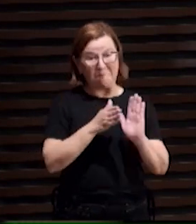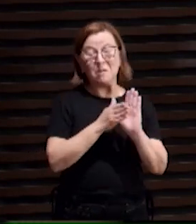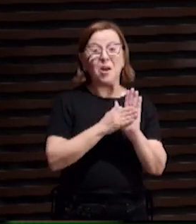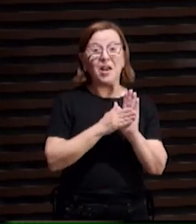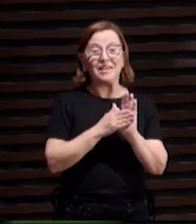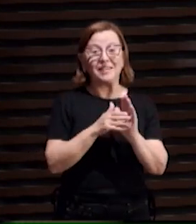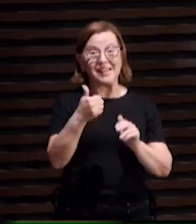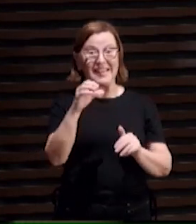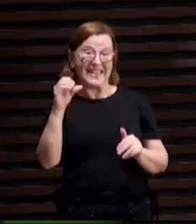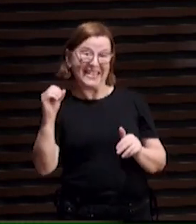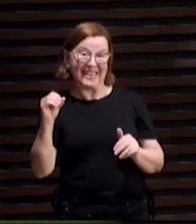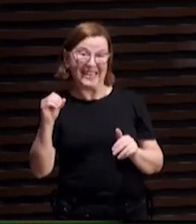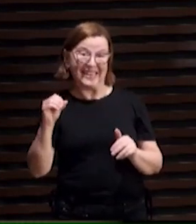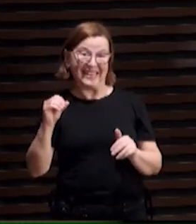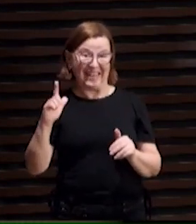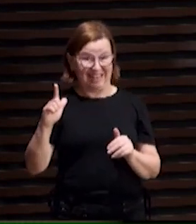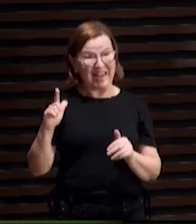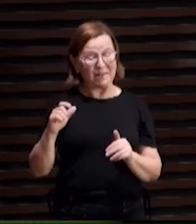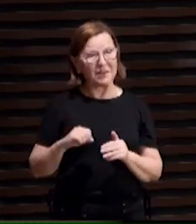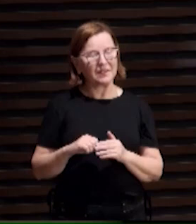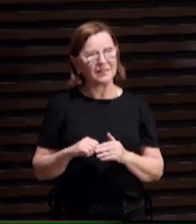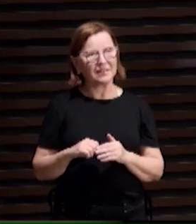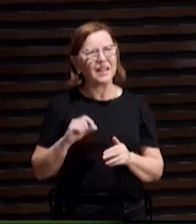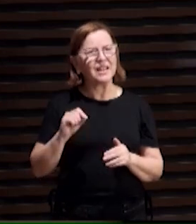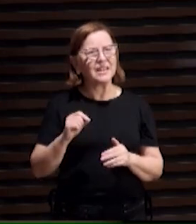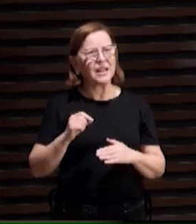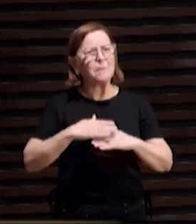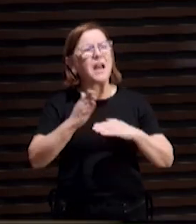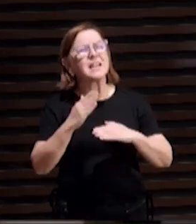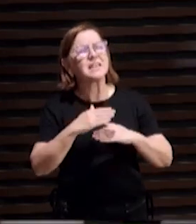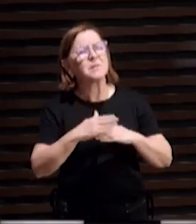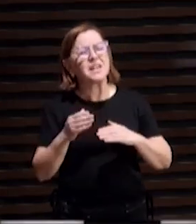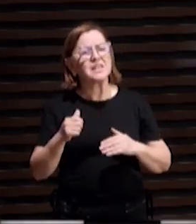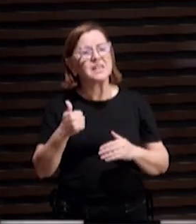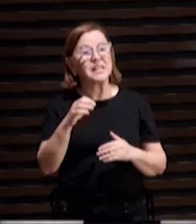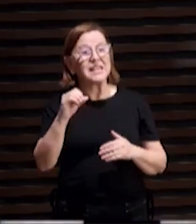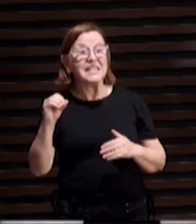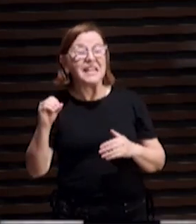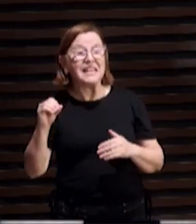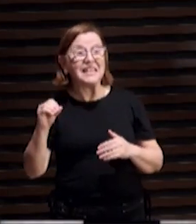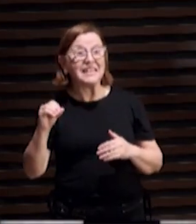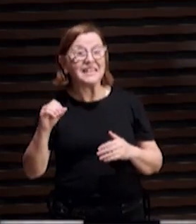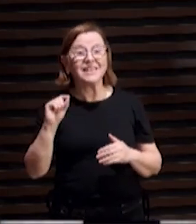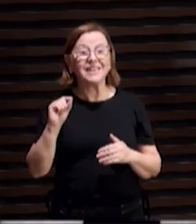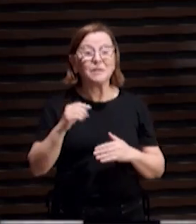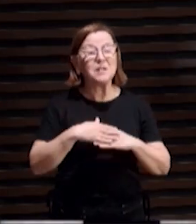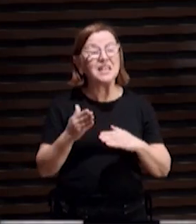100 libras. Quem dá mais? 100 libras. Quem dá